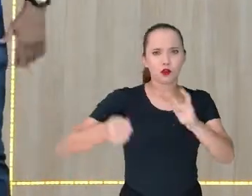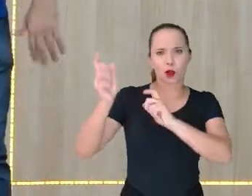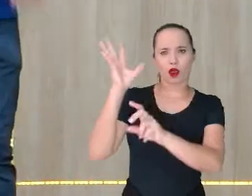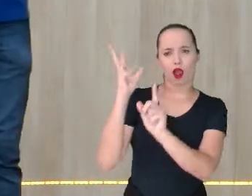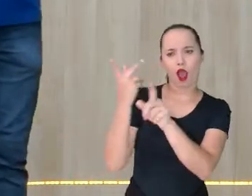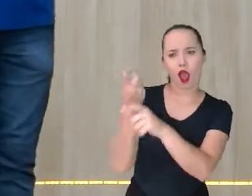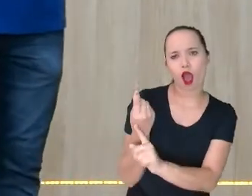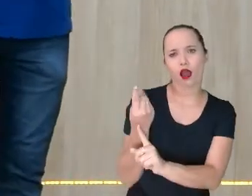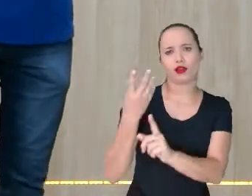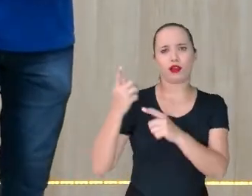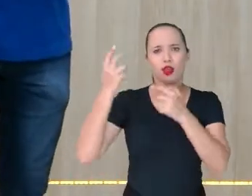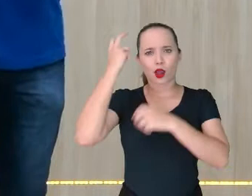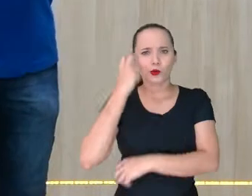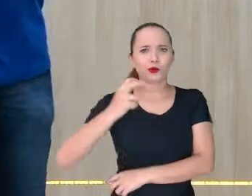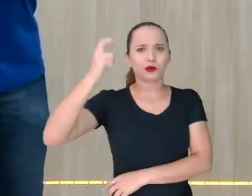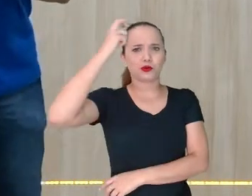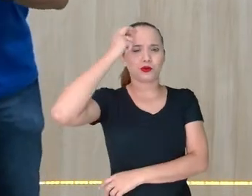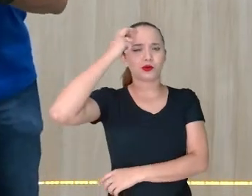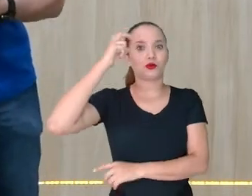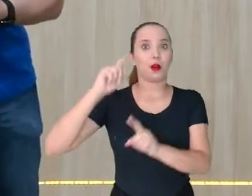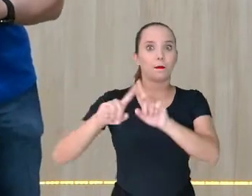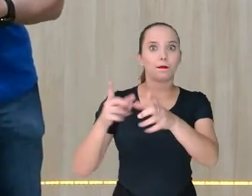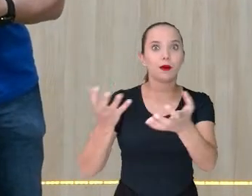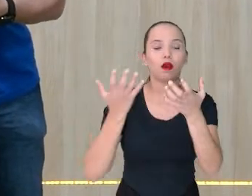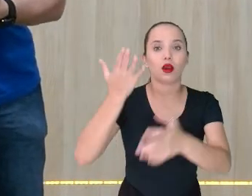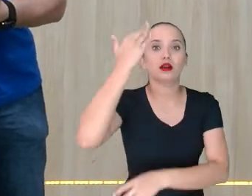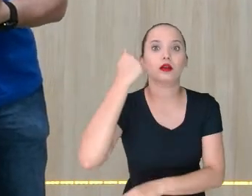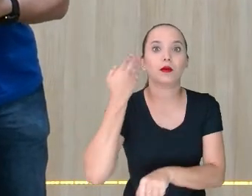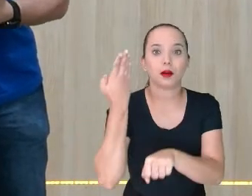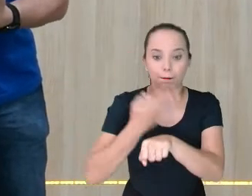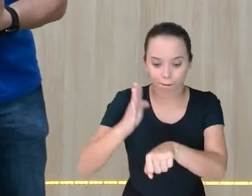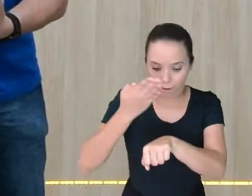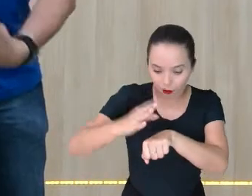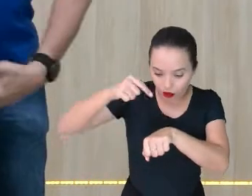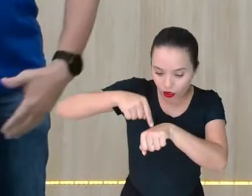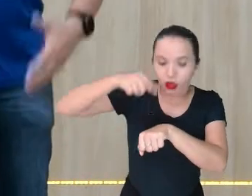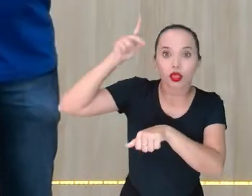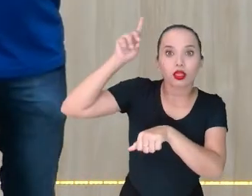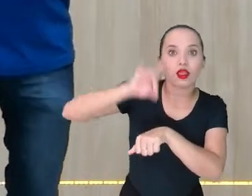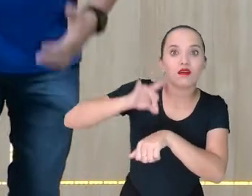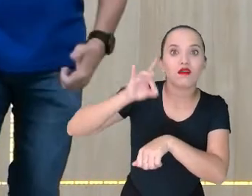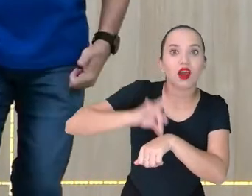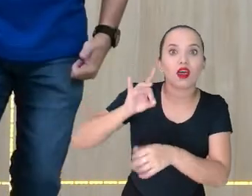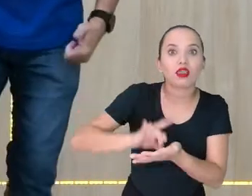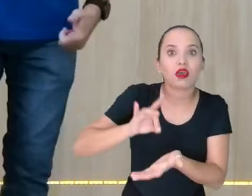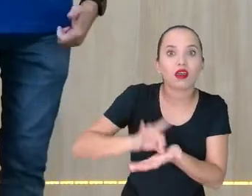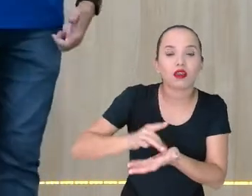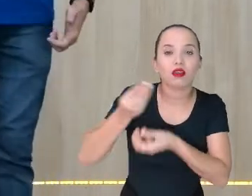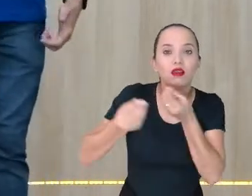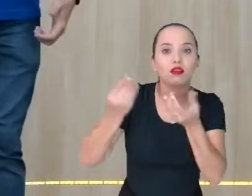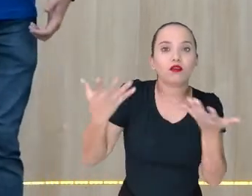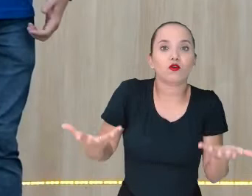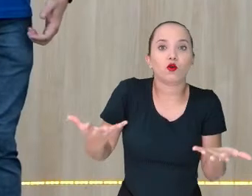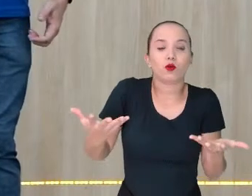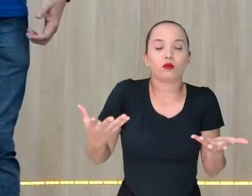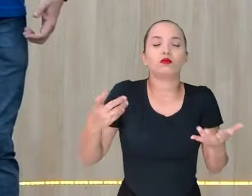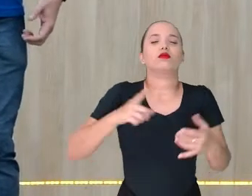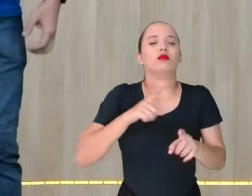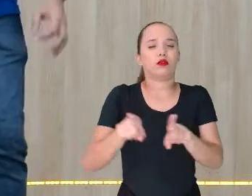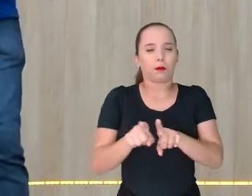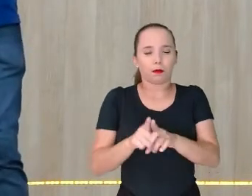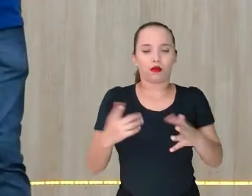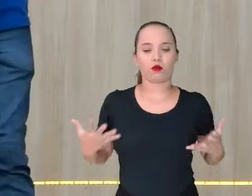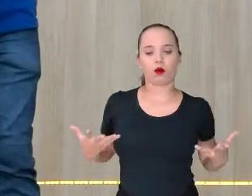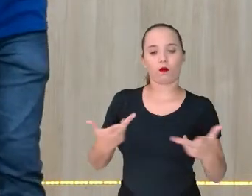Isso. Mas eu A quero ver na prática. prática, né? Na prática. Então, a qualidade de vida também está associada a